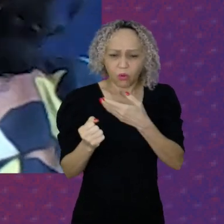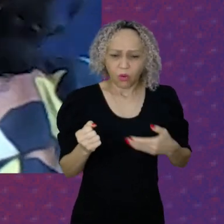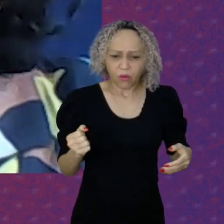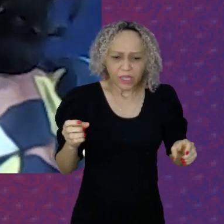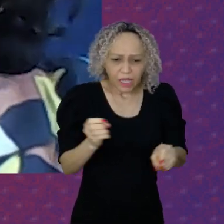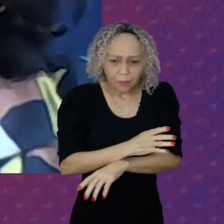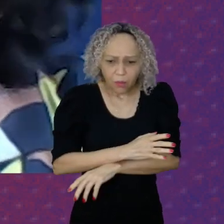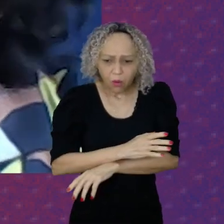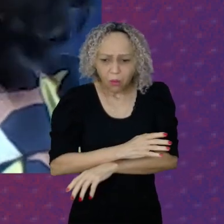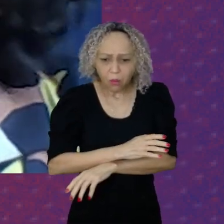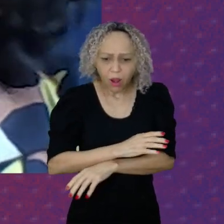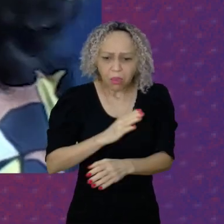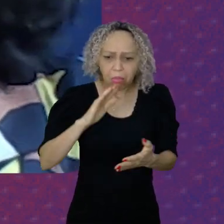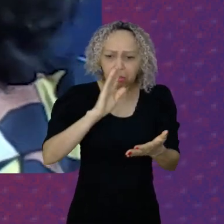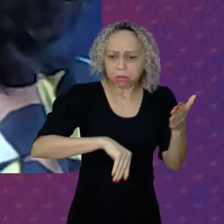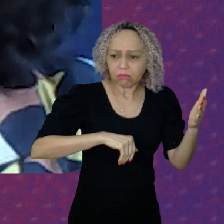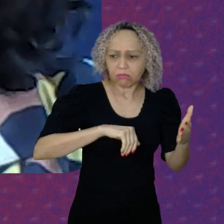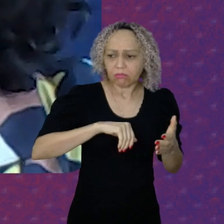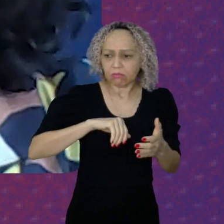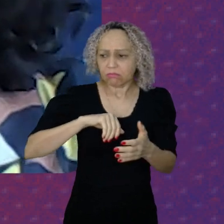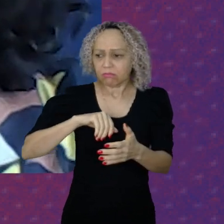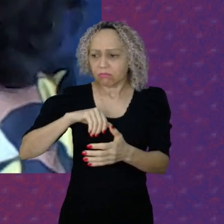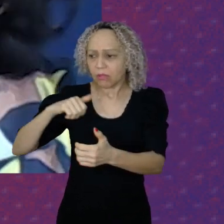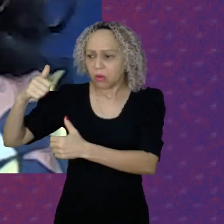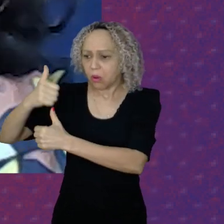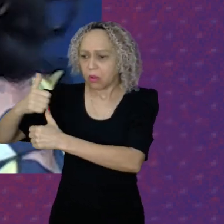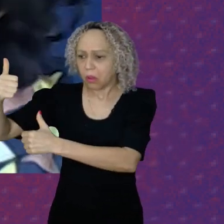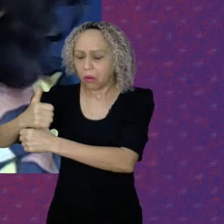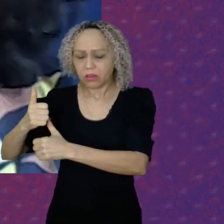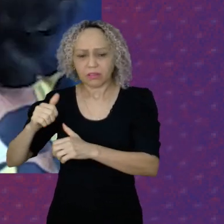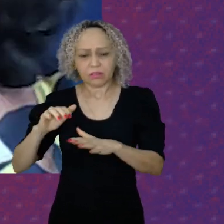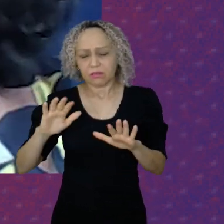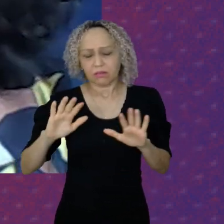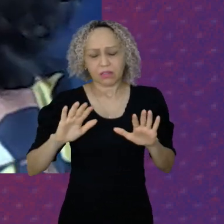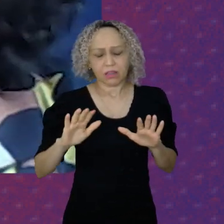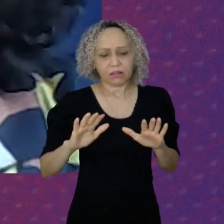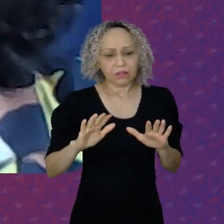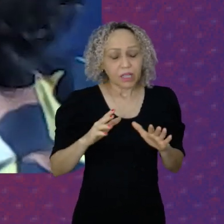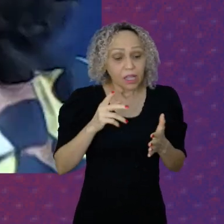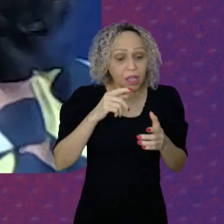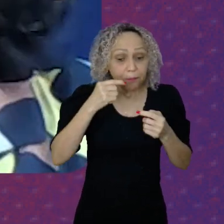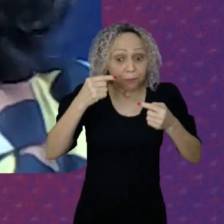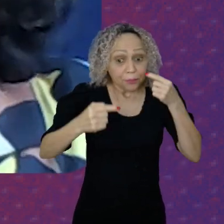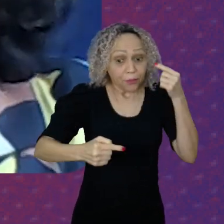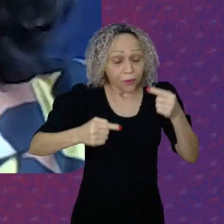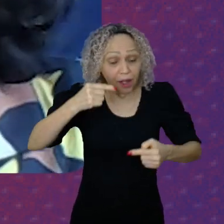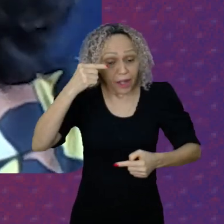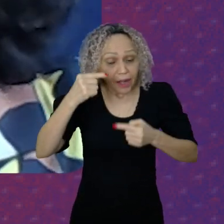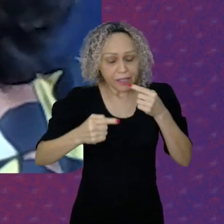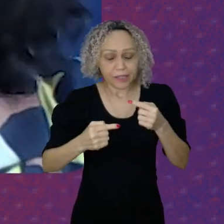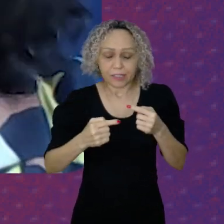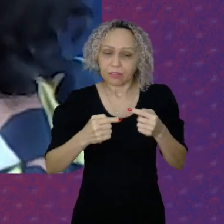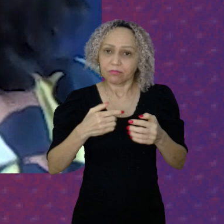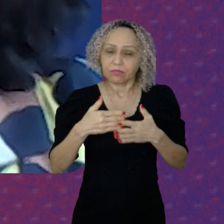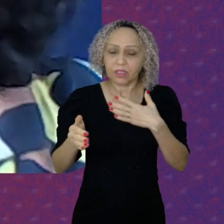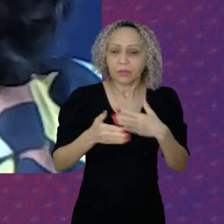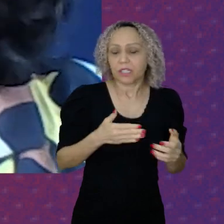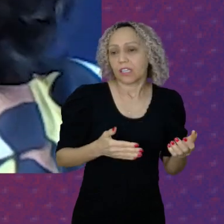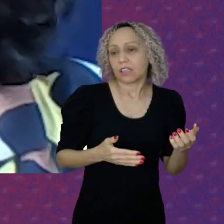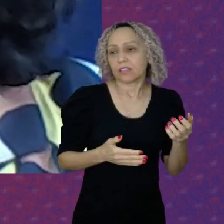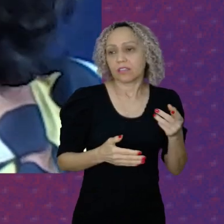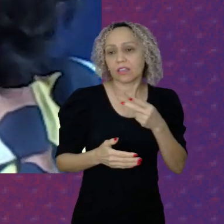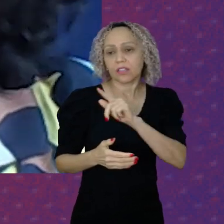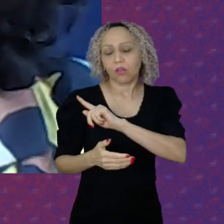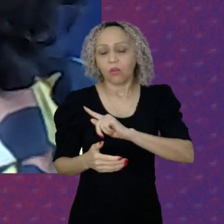políticas permanentes de Estado. Então, independente da gente ter um governo do PT ou de